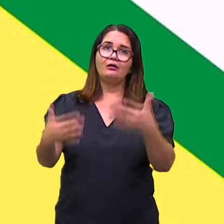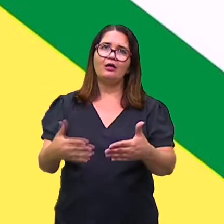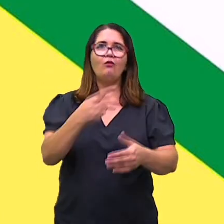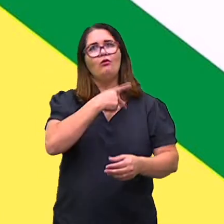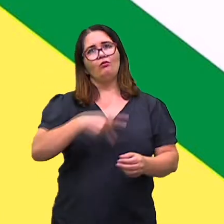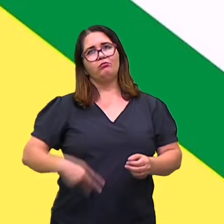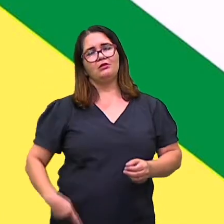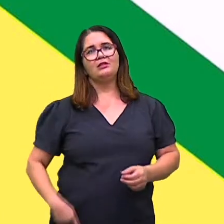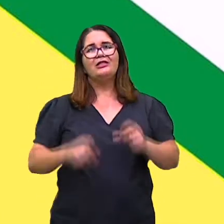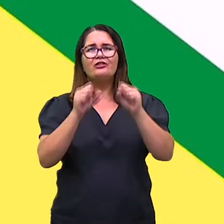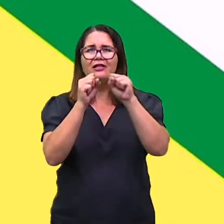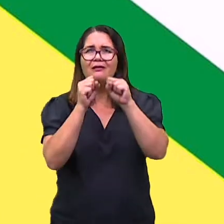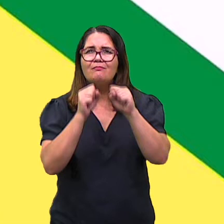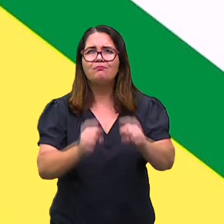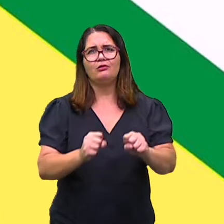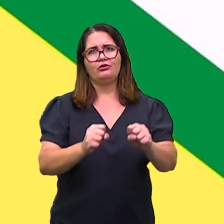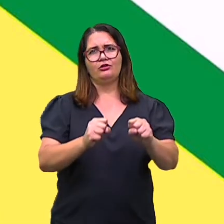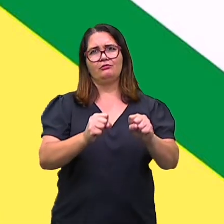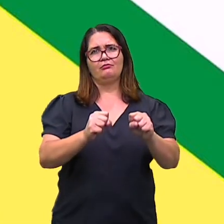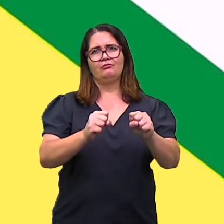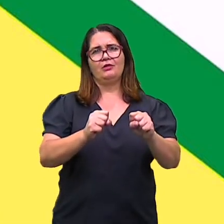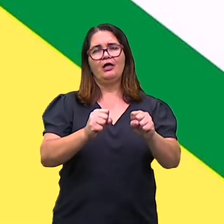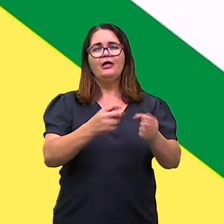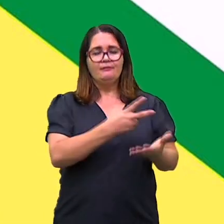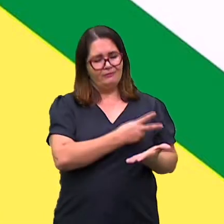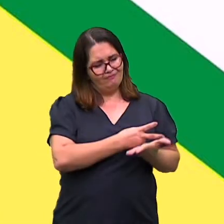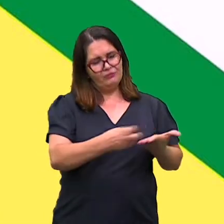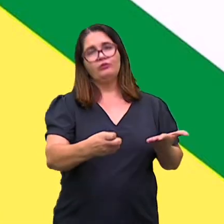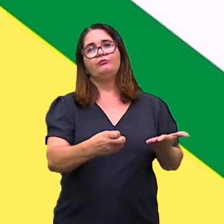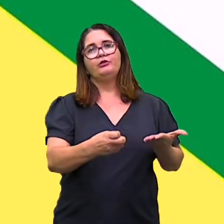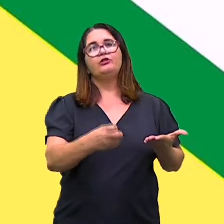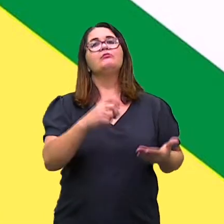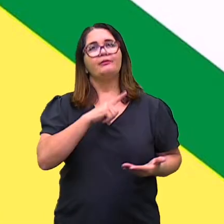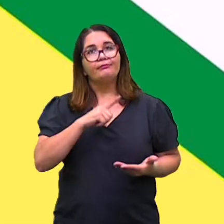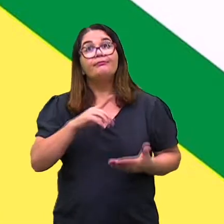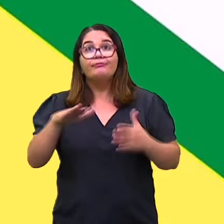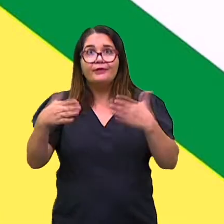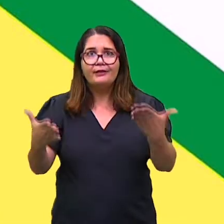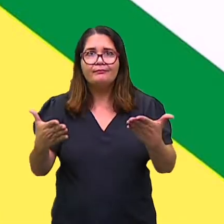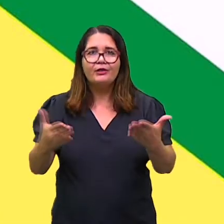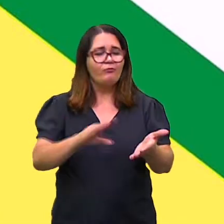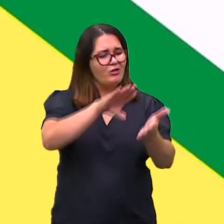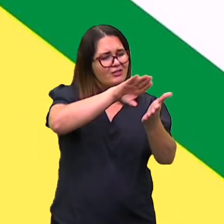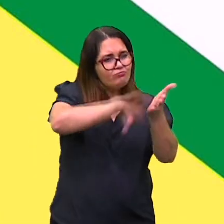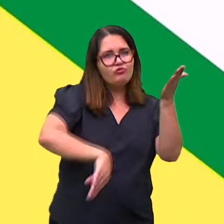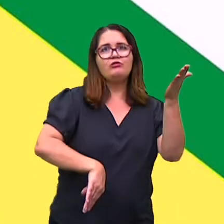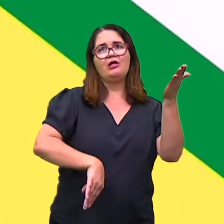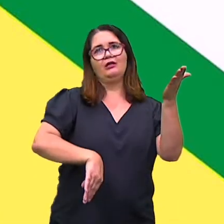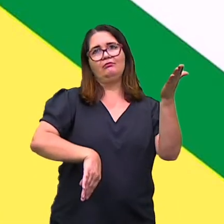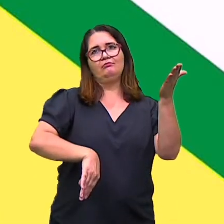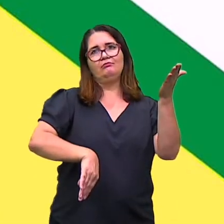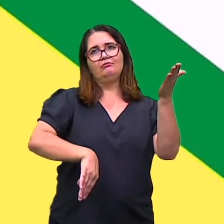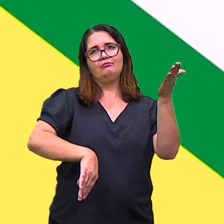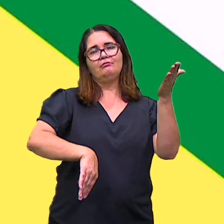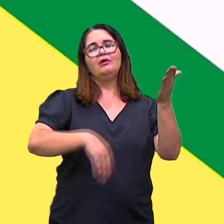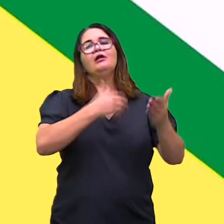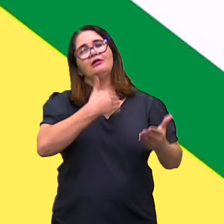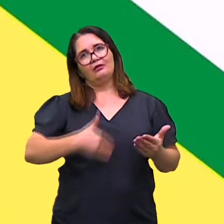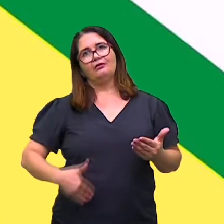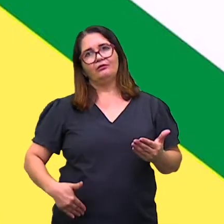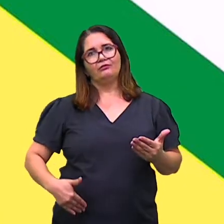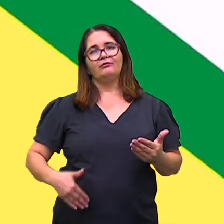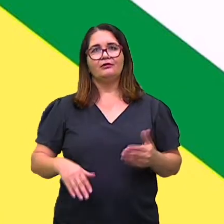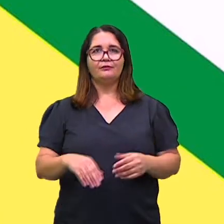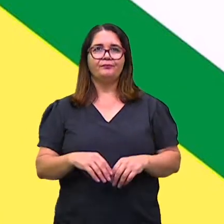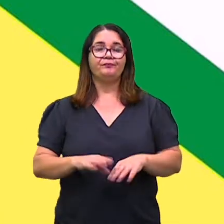né, a quarta característica, caso o presidente da República seja acusado de um crime comum, ou seja,